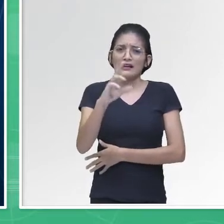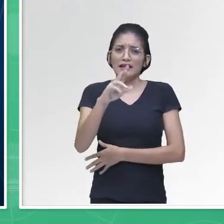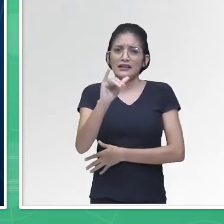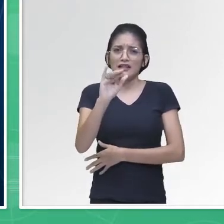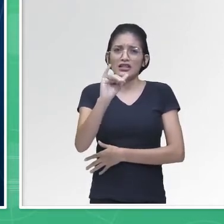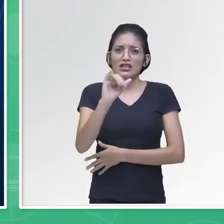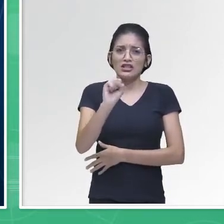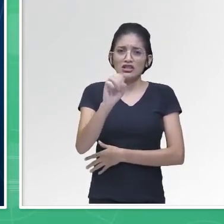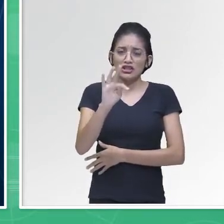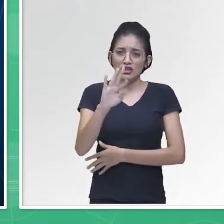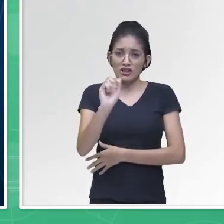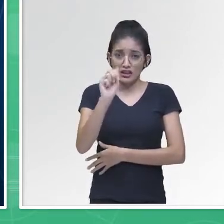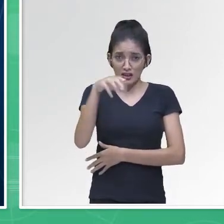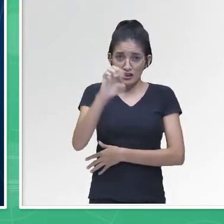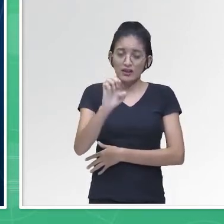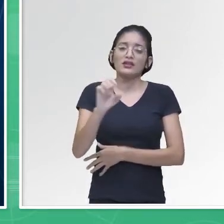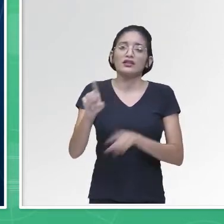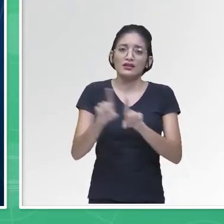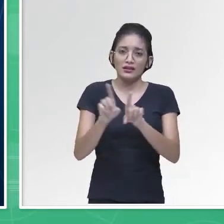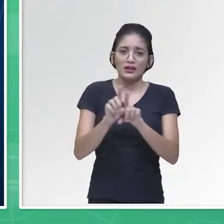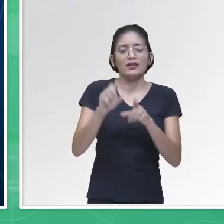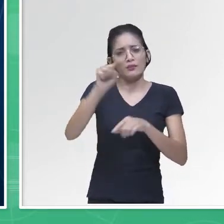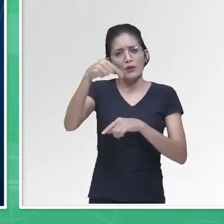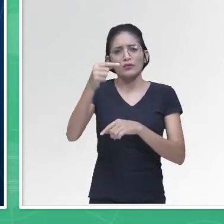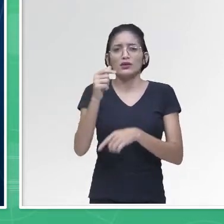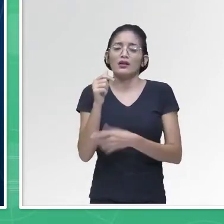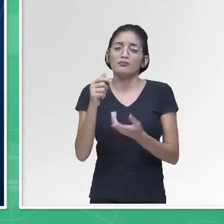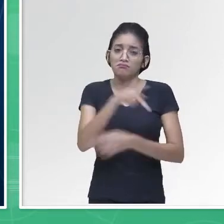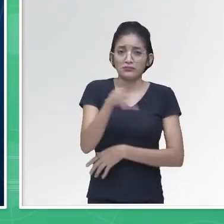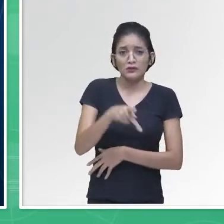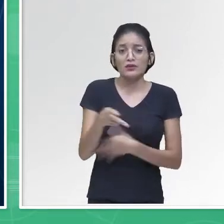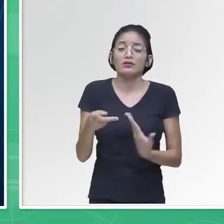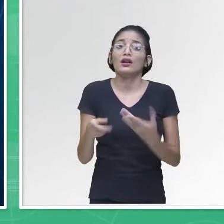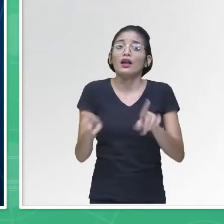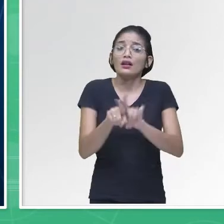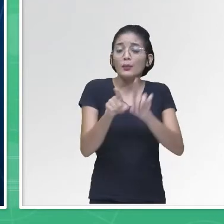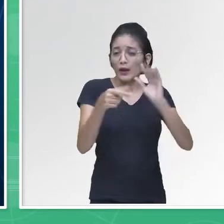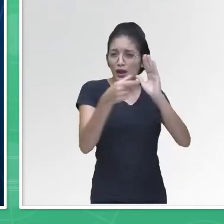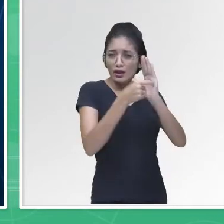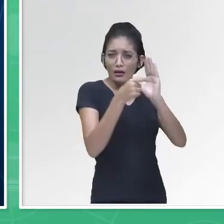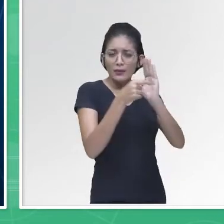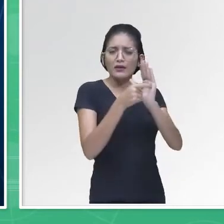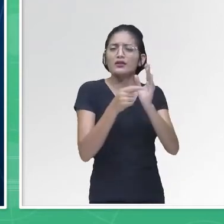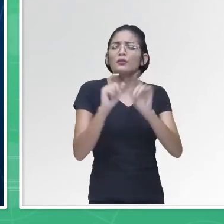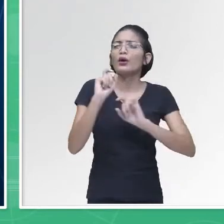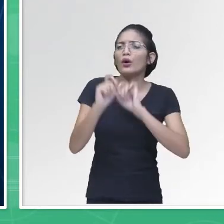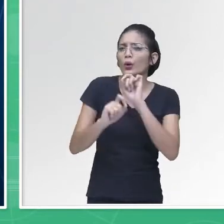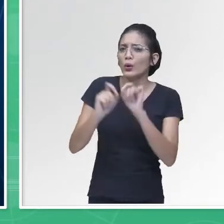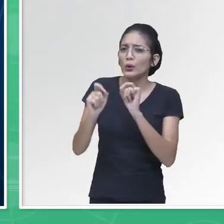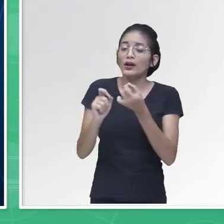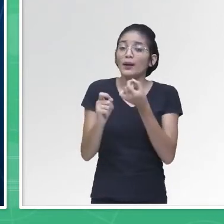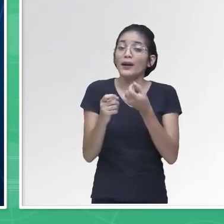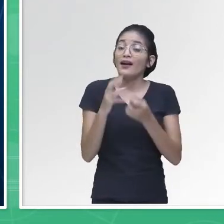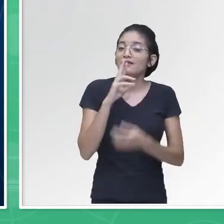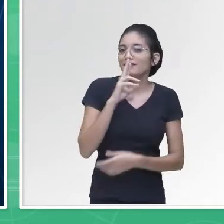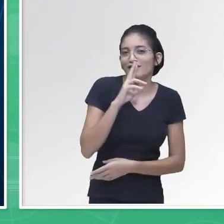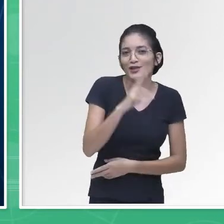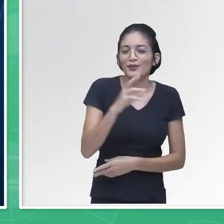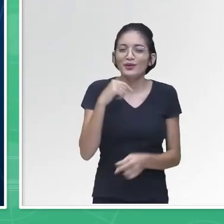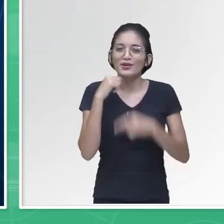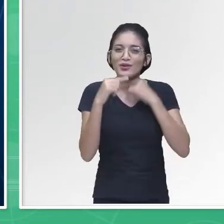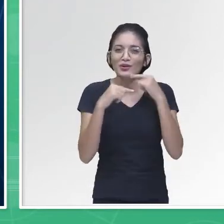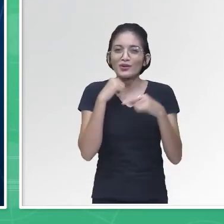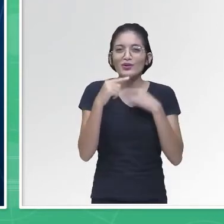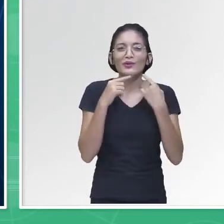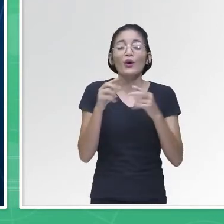elas estão de plantão no aplicativo Aula em Casa para sanar possíveis dúvidas sobre